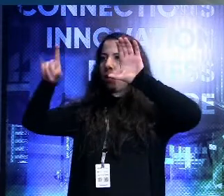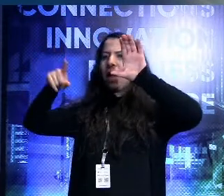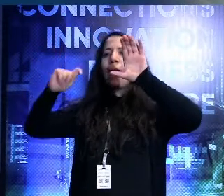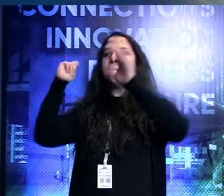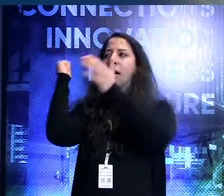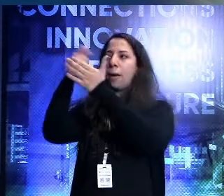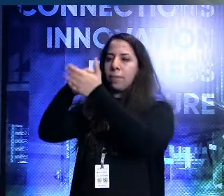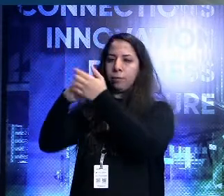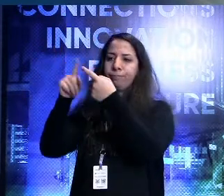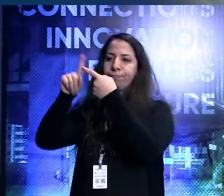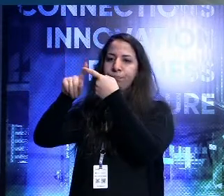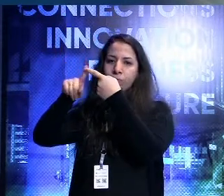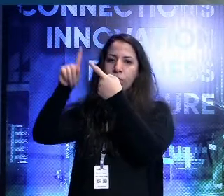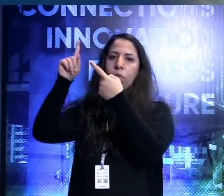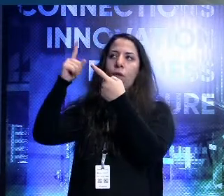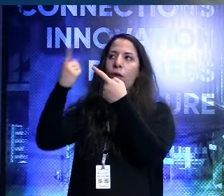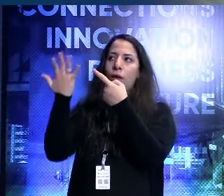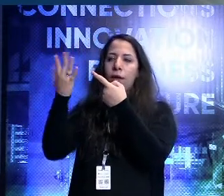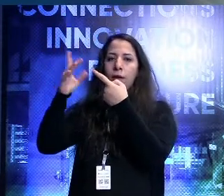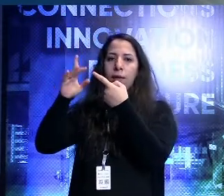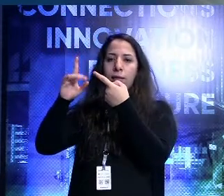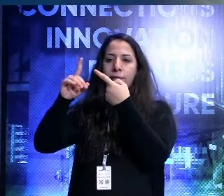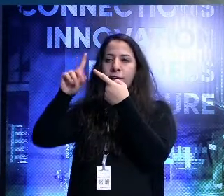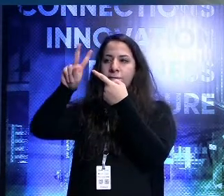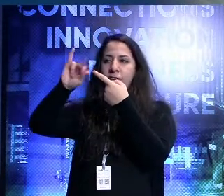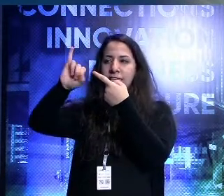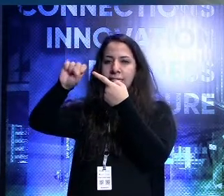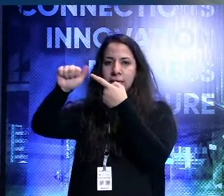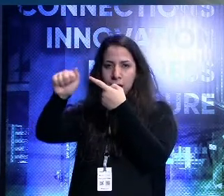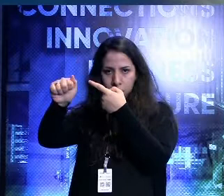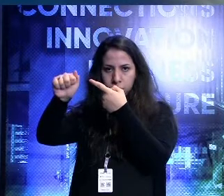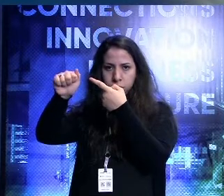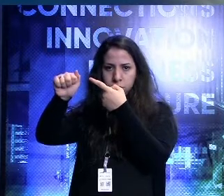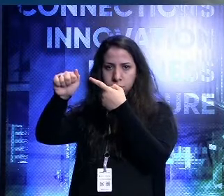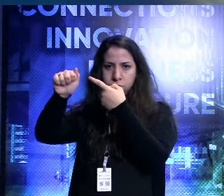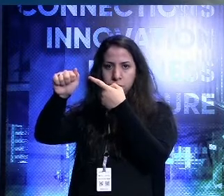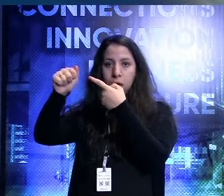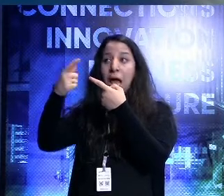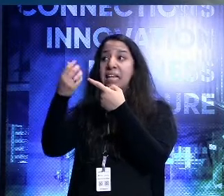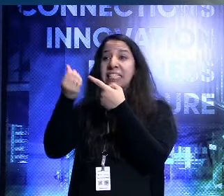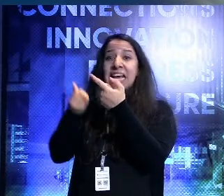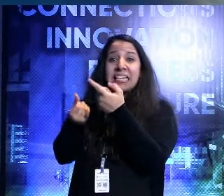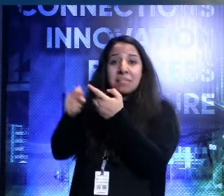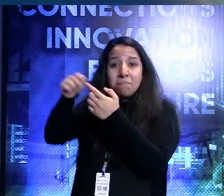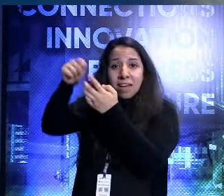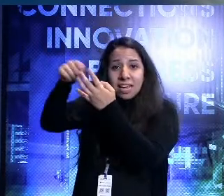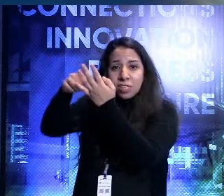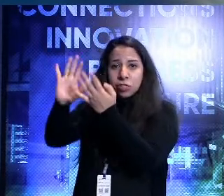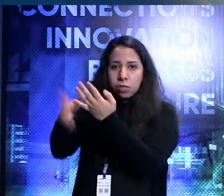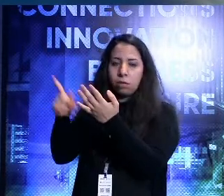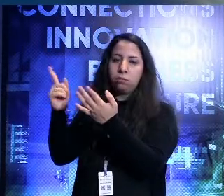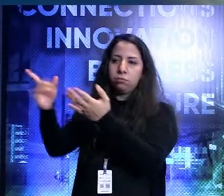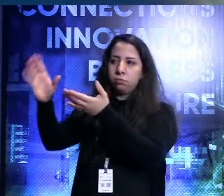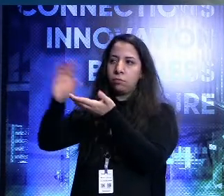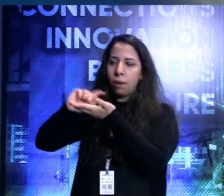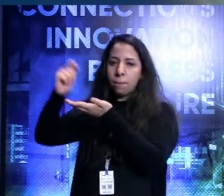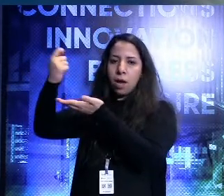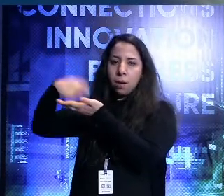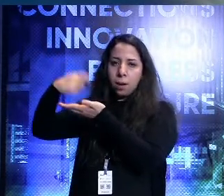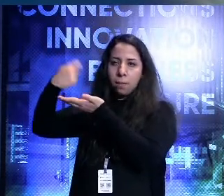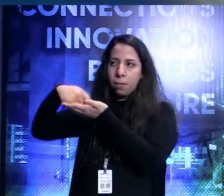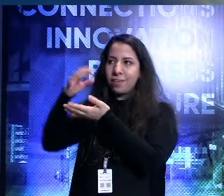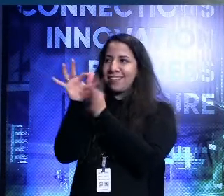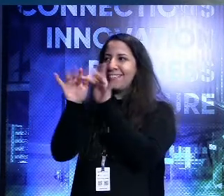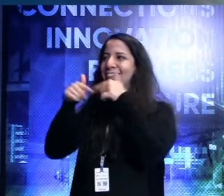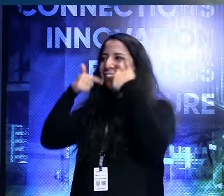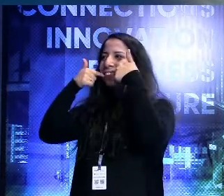comecei no meu sistema implementando um cartão Visa e está lá há 6 meses funcionando, recebendo os pagamentos, cliente feliz,